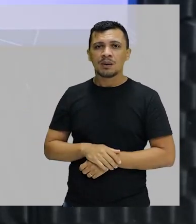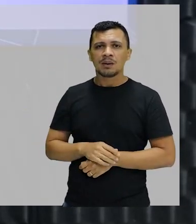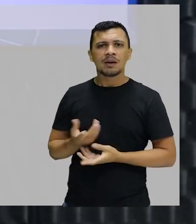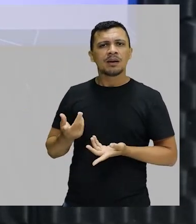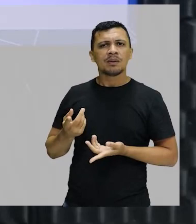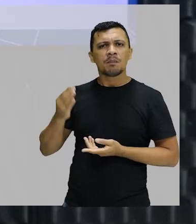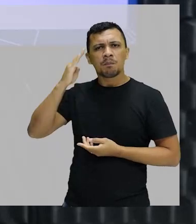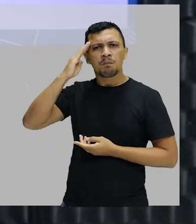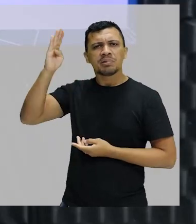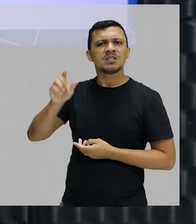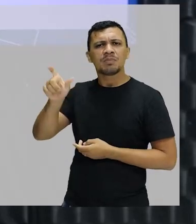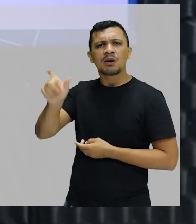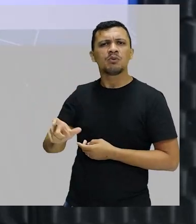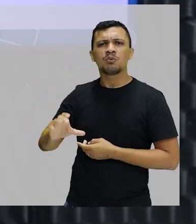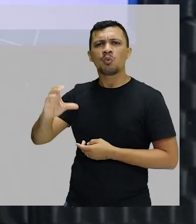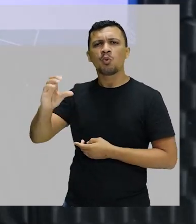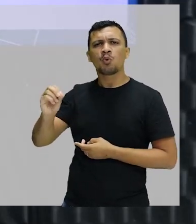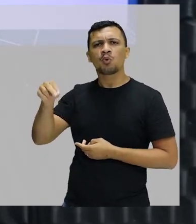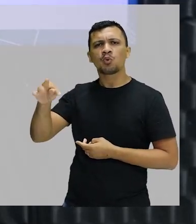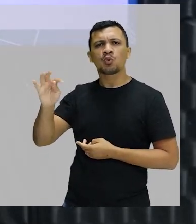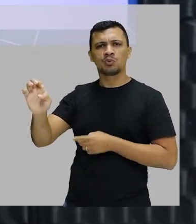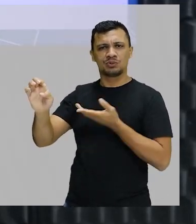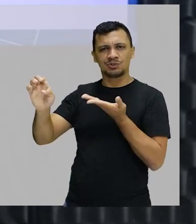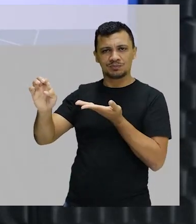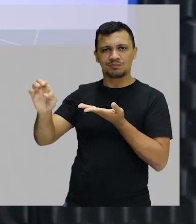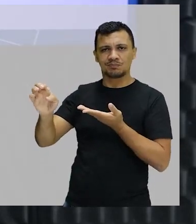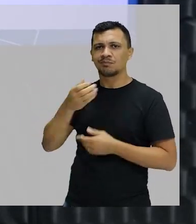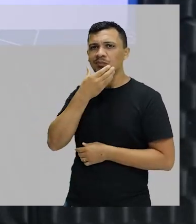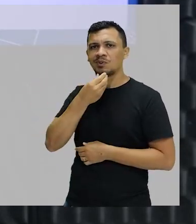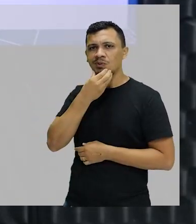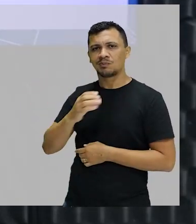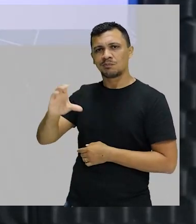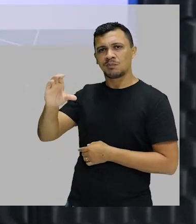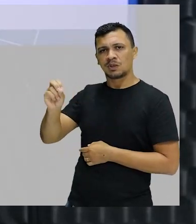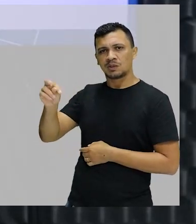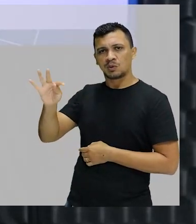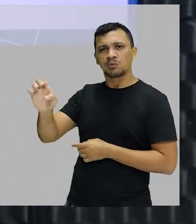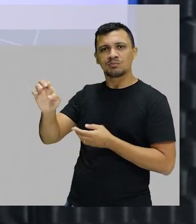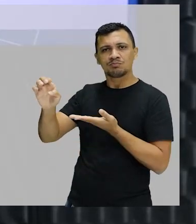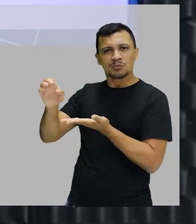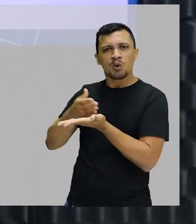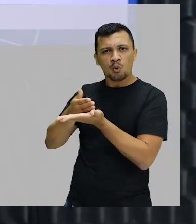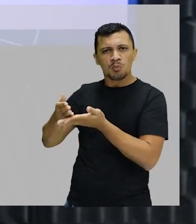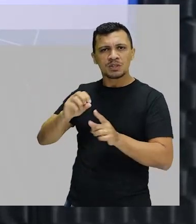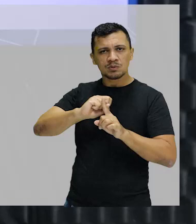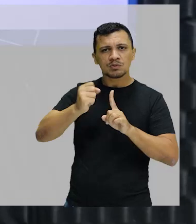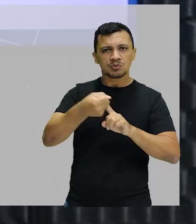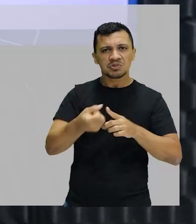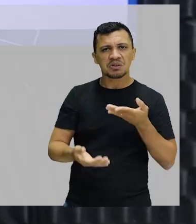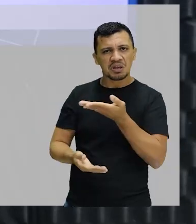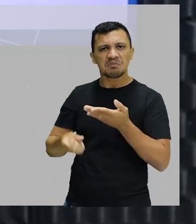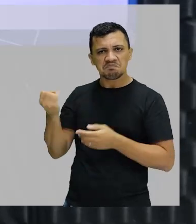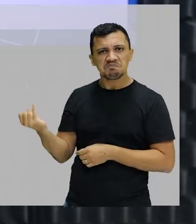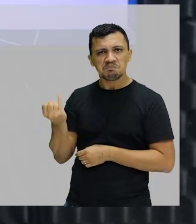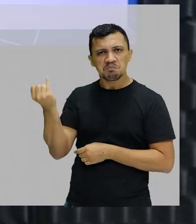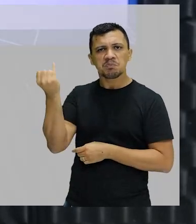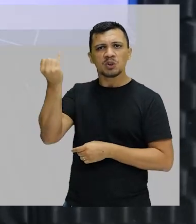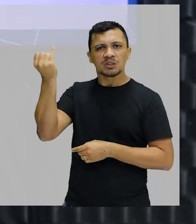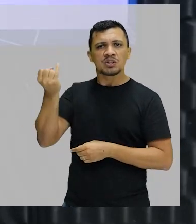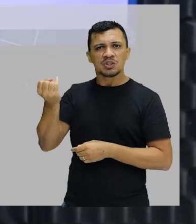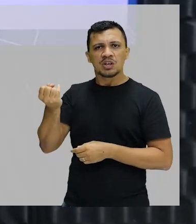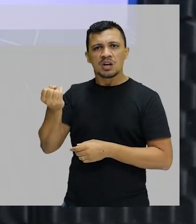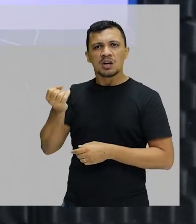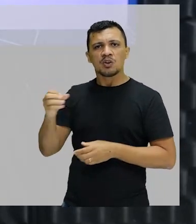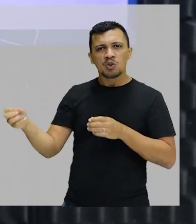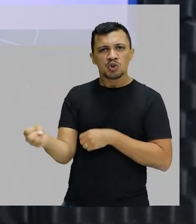principal representante o Augusto Comte. Lá no início da sociologia, ele é alguém fundamental para a consolidação dessa nova